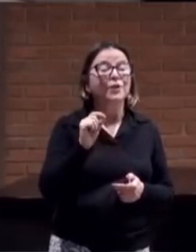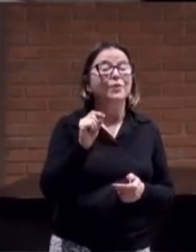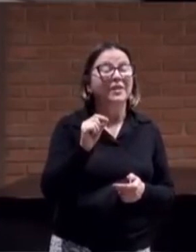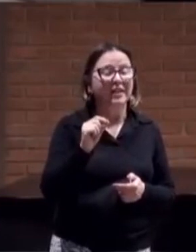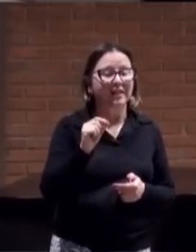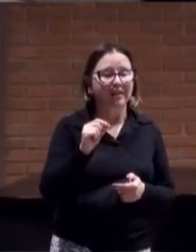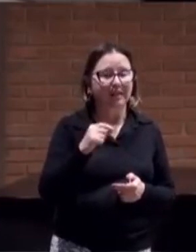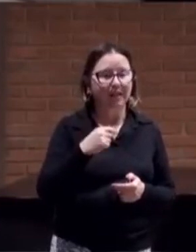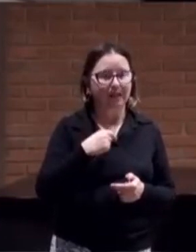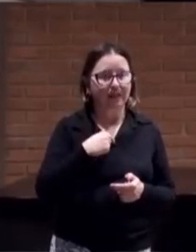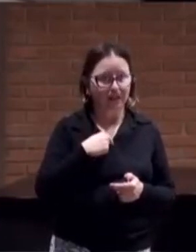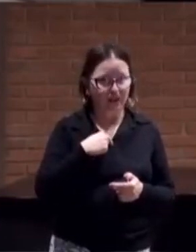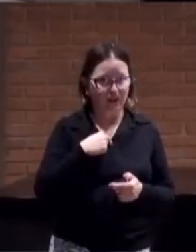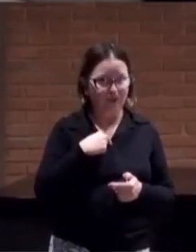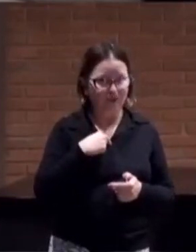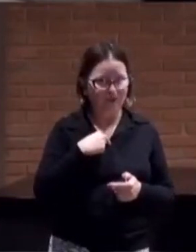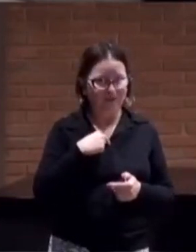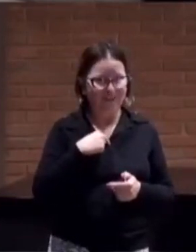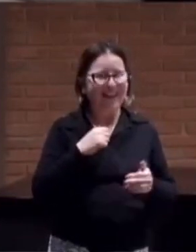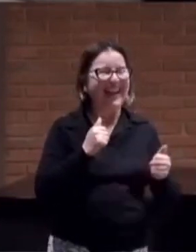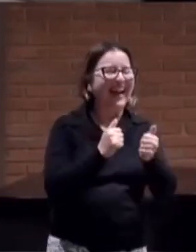e eu vou atrás de você.